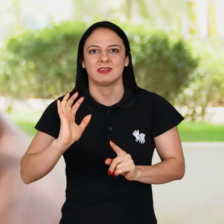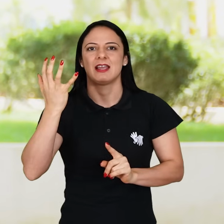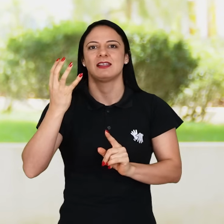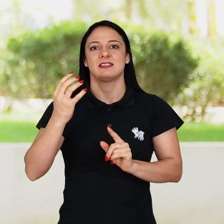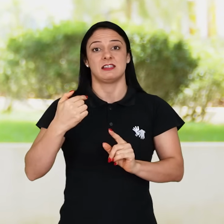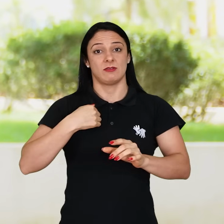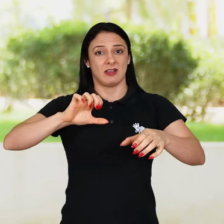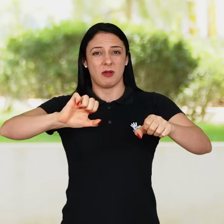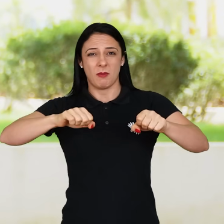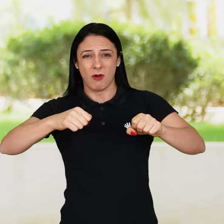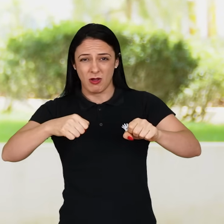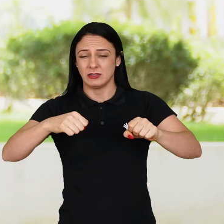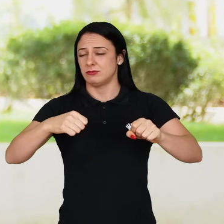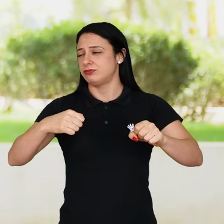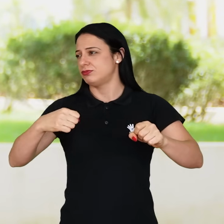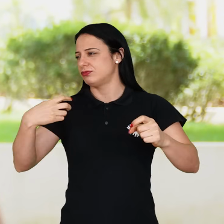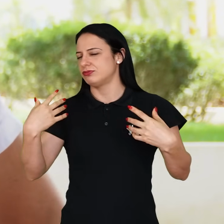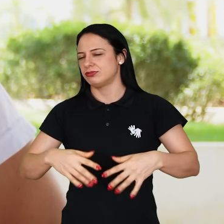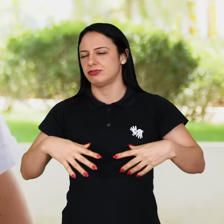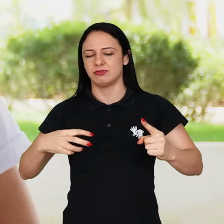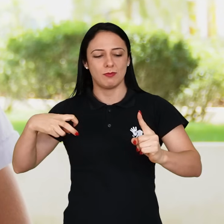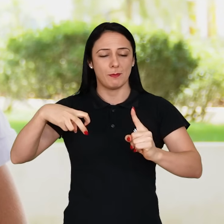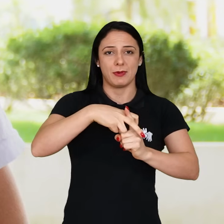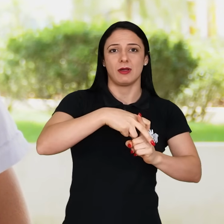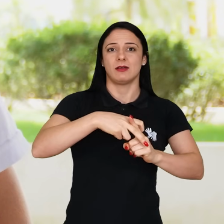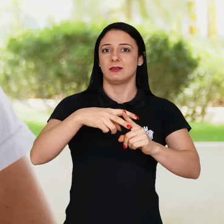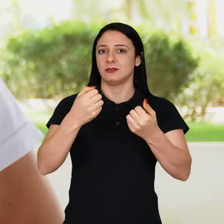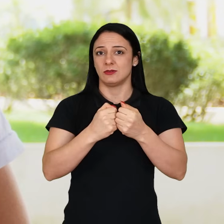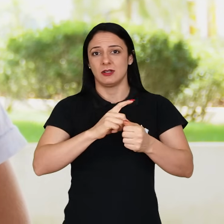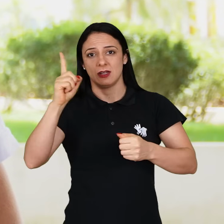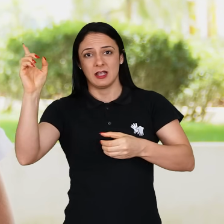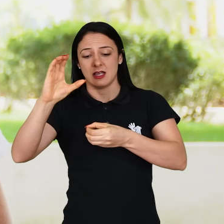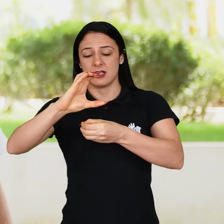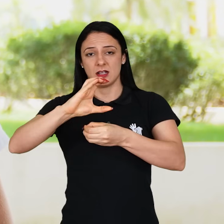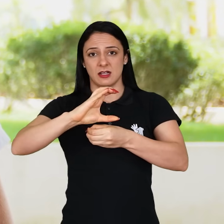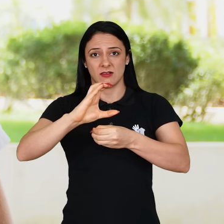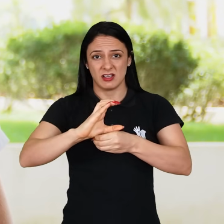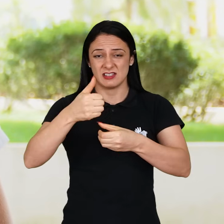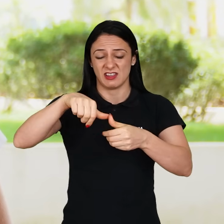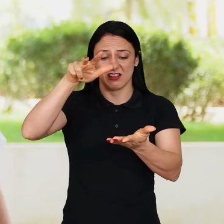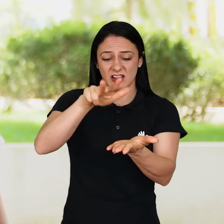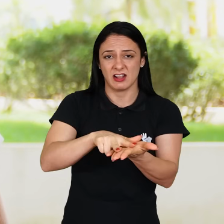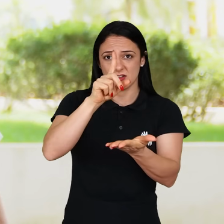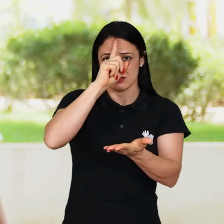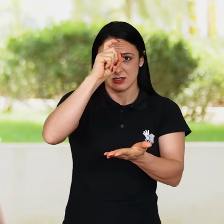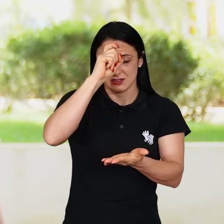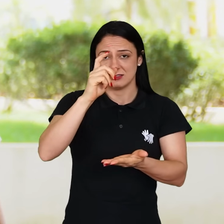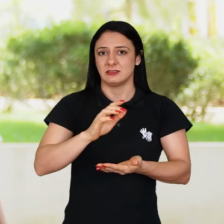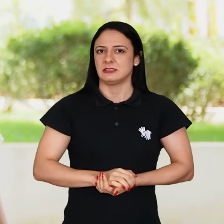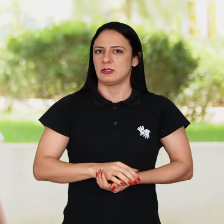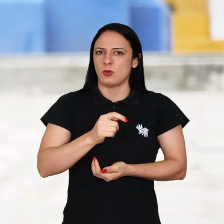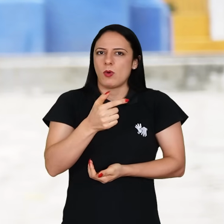que eu bati com um ônibus, eu tinha uma moto, me bati de frente com um ônibus no Cataguases, morri por alguns dias, assim